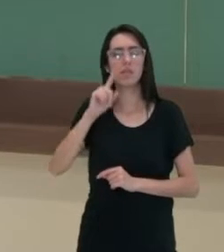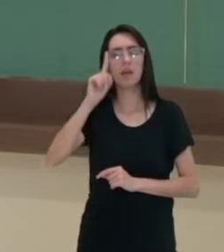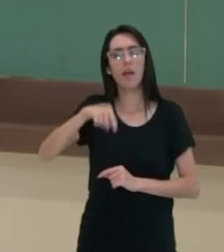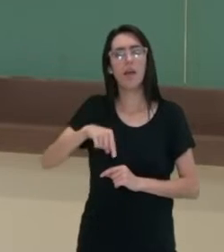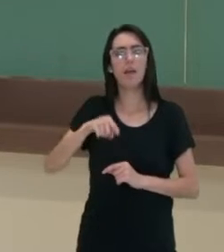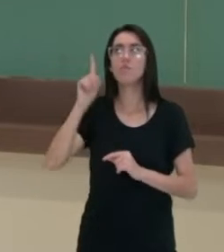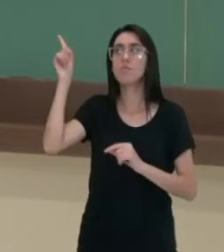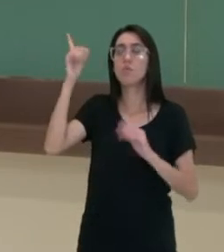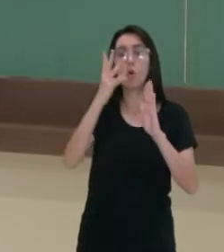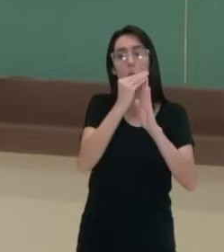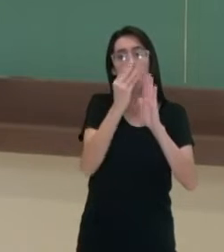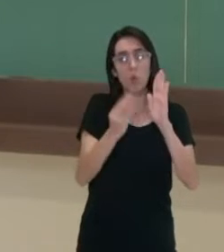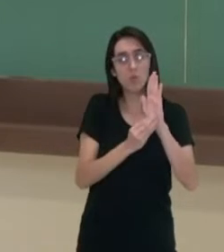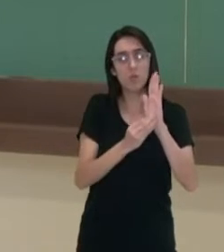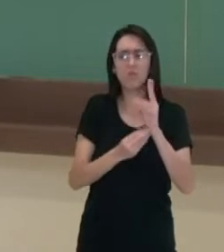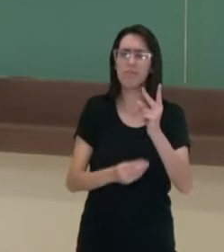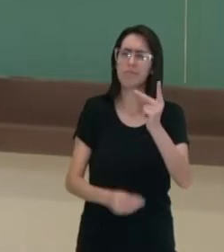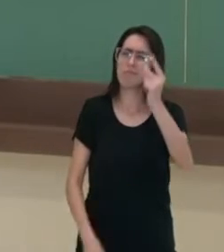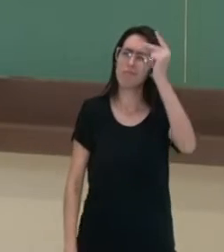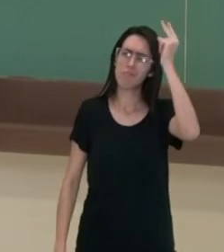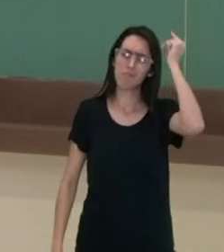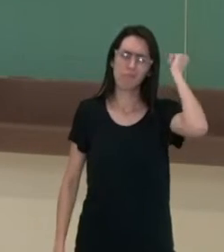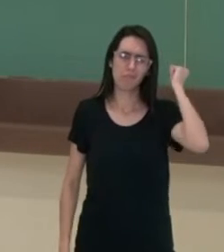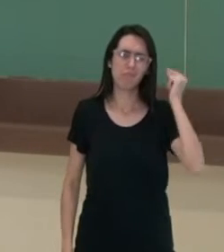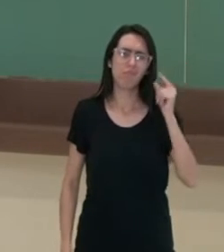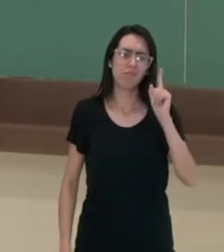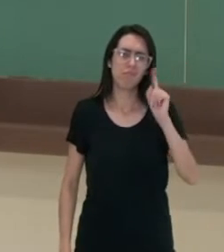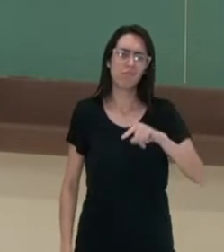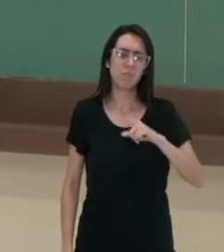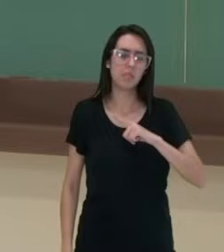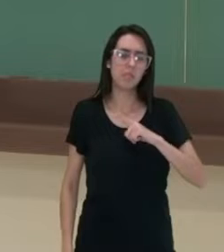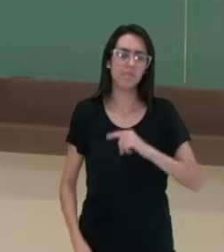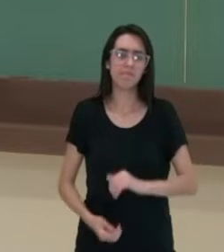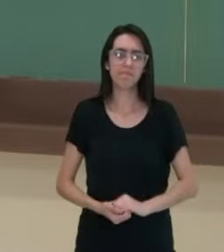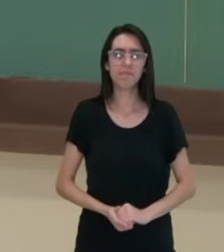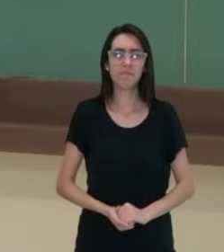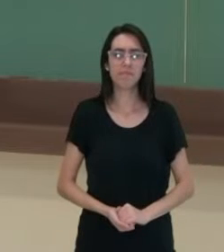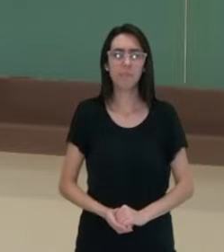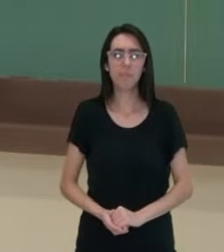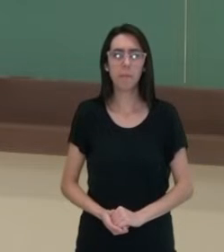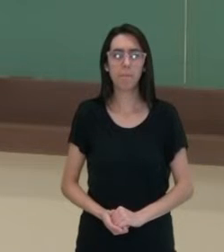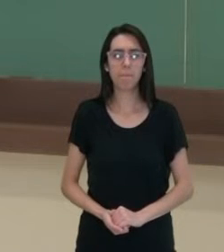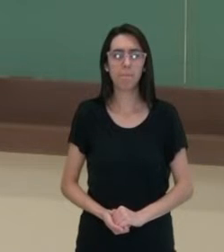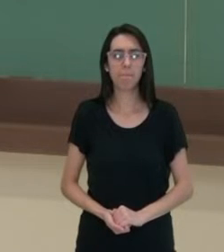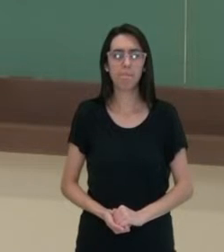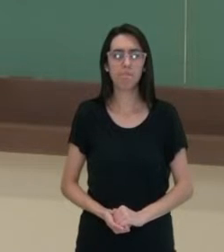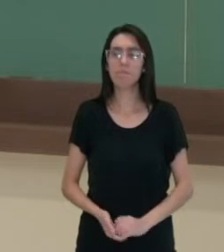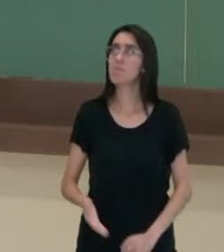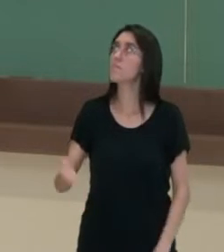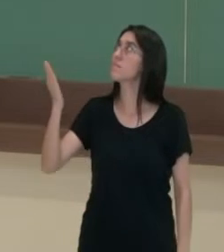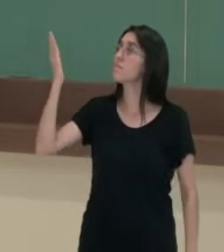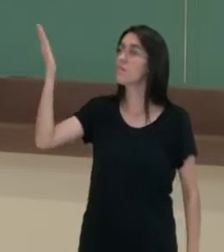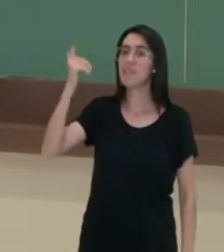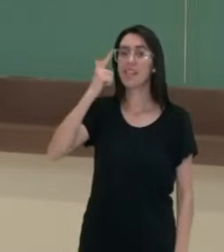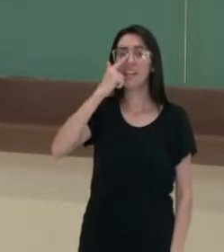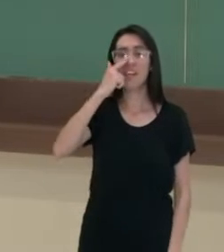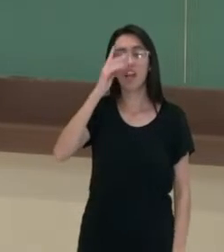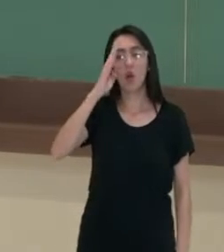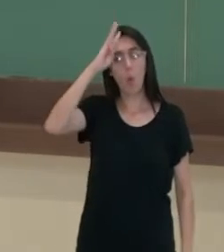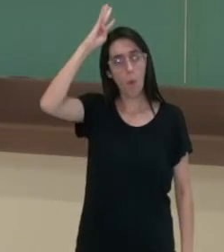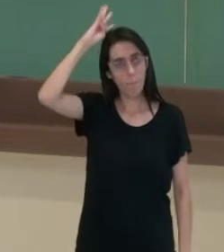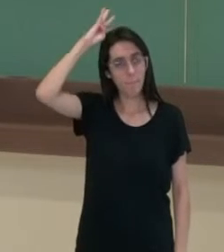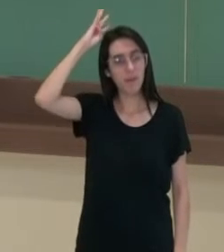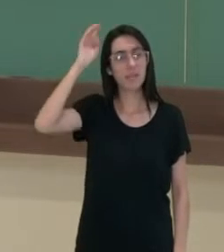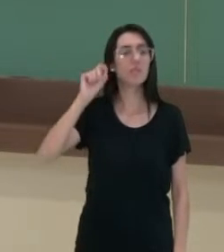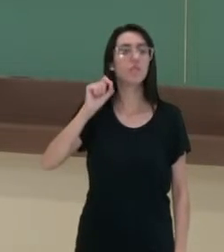um conteúdo que já vem de muito tempo atrás na pesquisa aí, se vocês realizarem. Um tipo de luta greco-romana, por que eu trouxe ela?